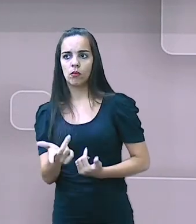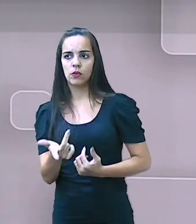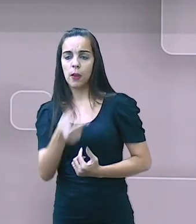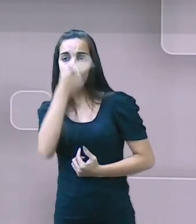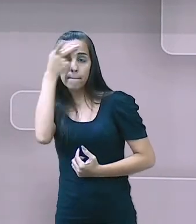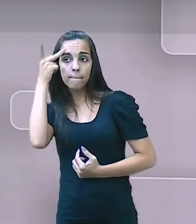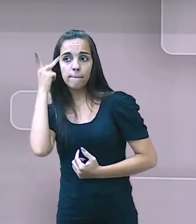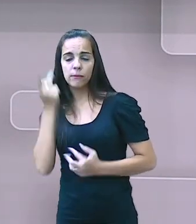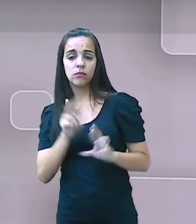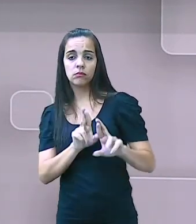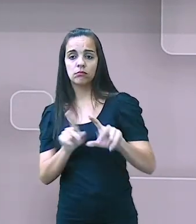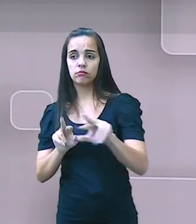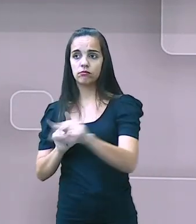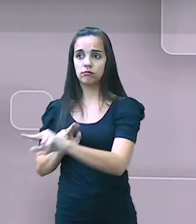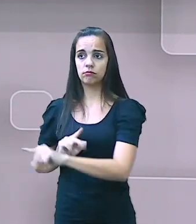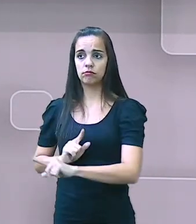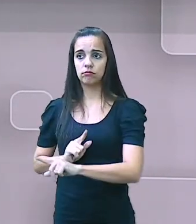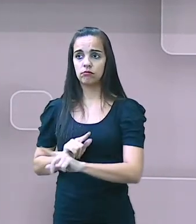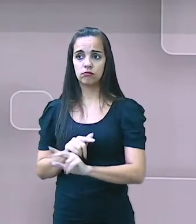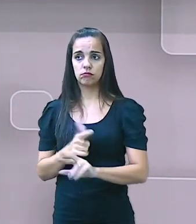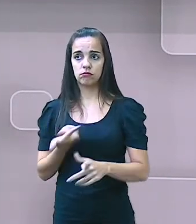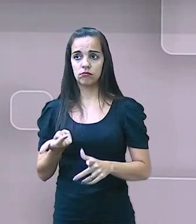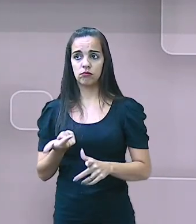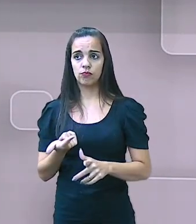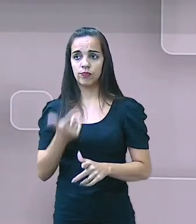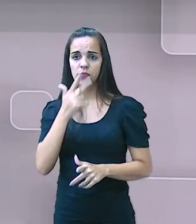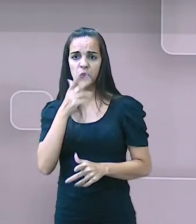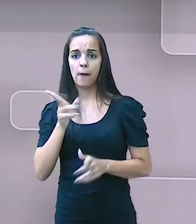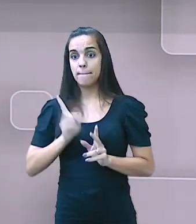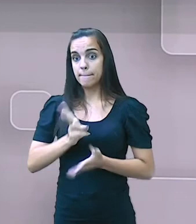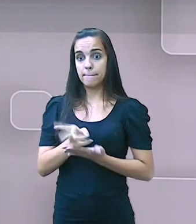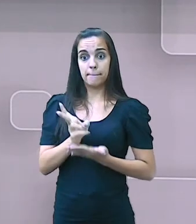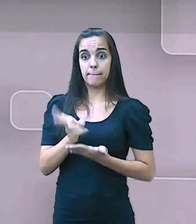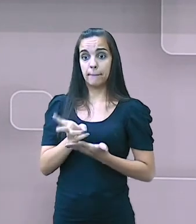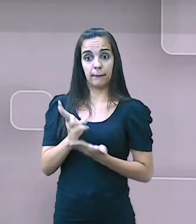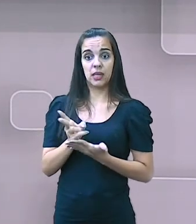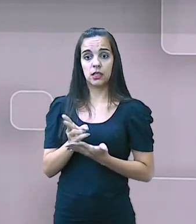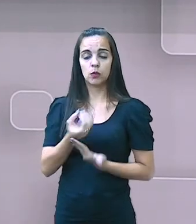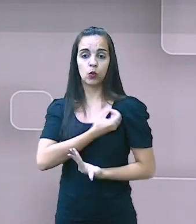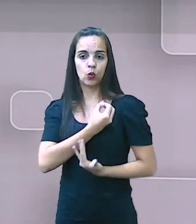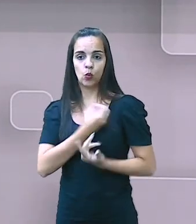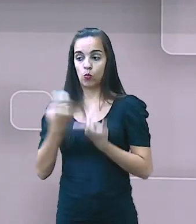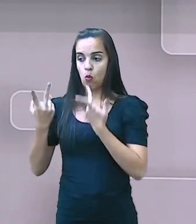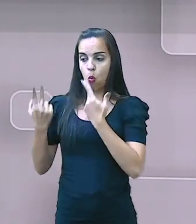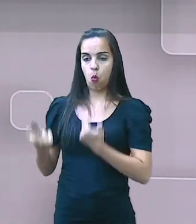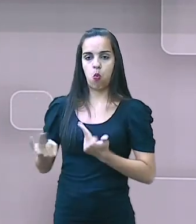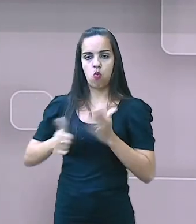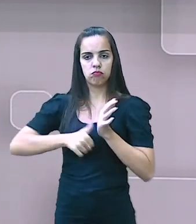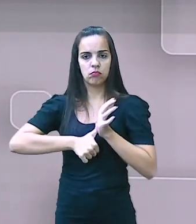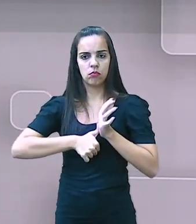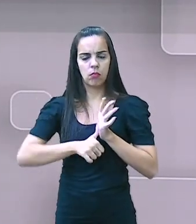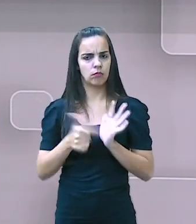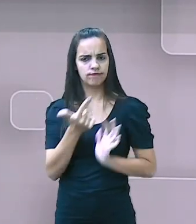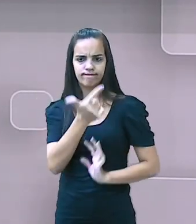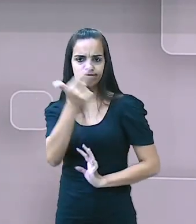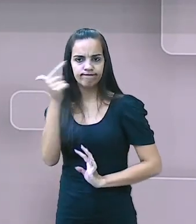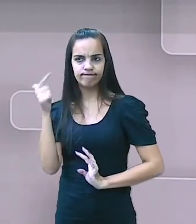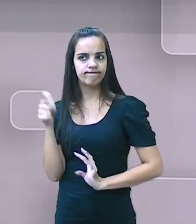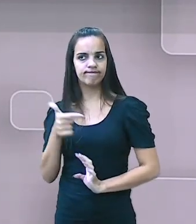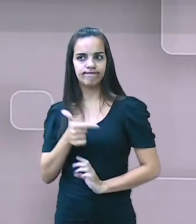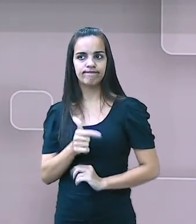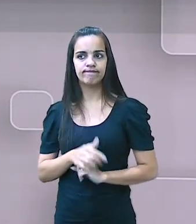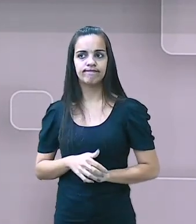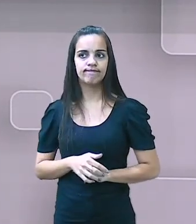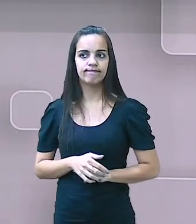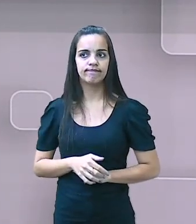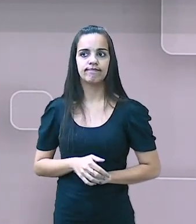pessoas diferentes que tenham o mesmo número de CPF, o mesmo RG. Aqui, nos